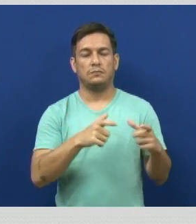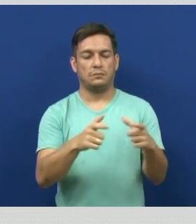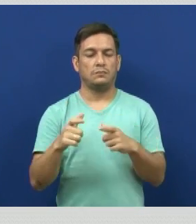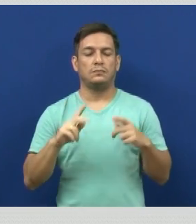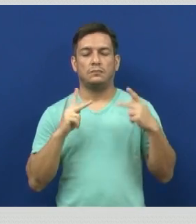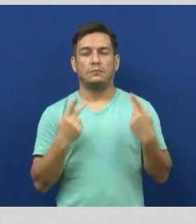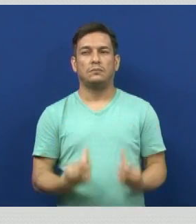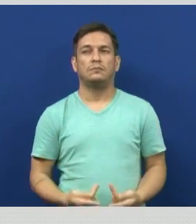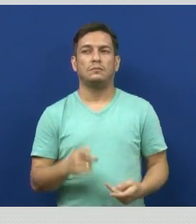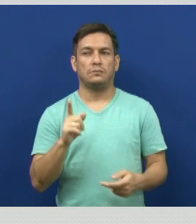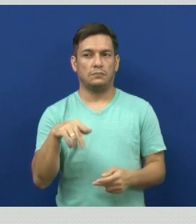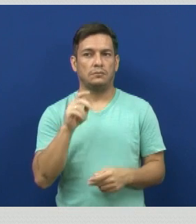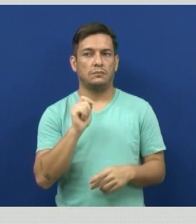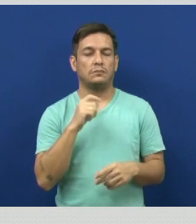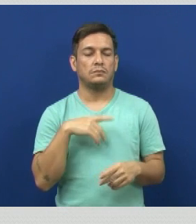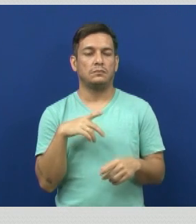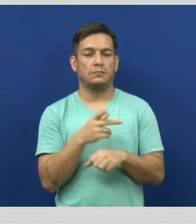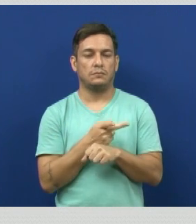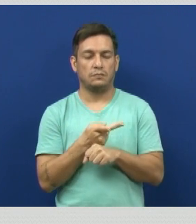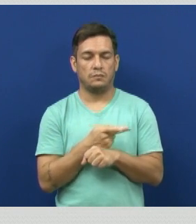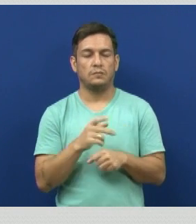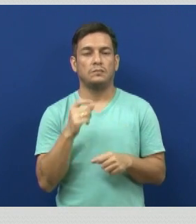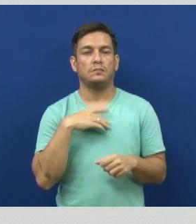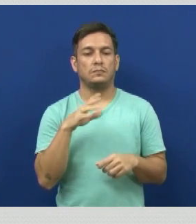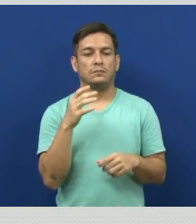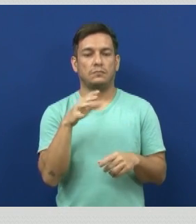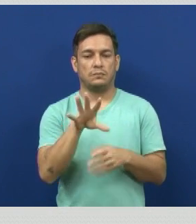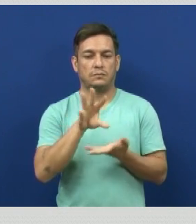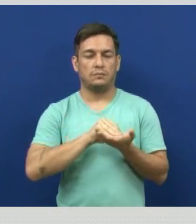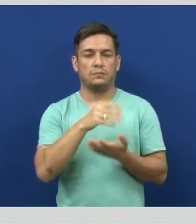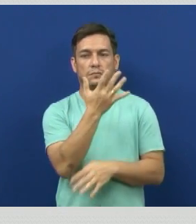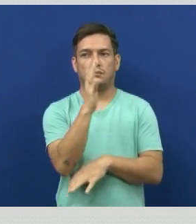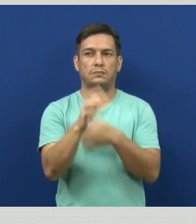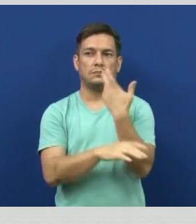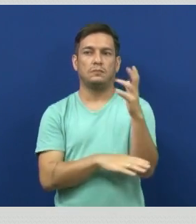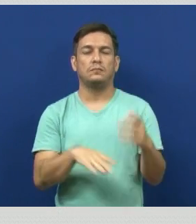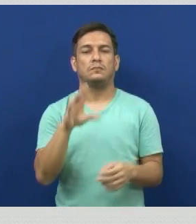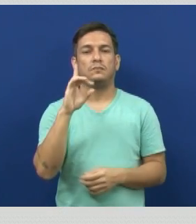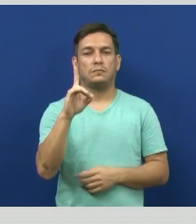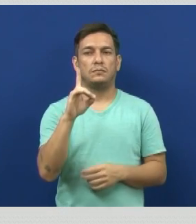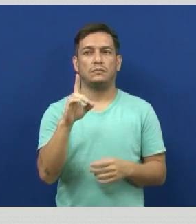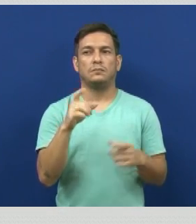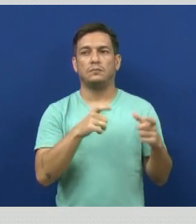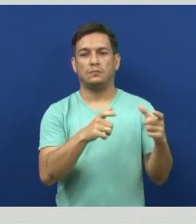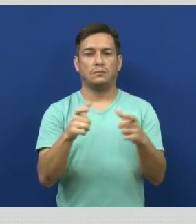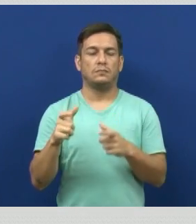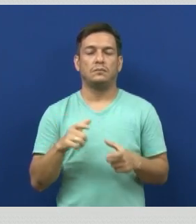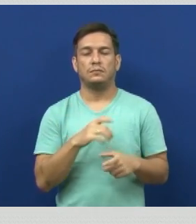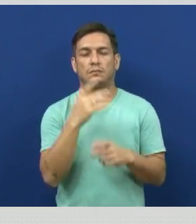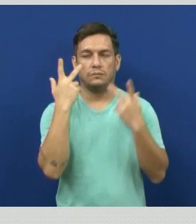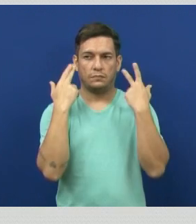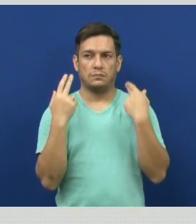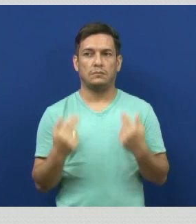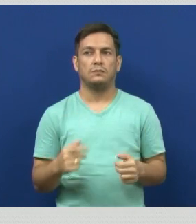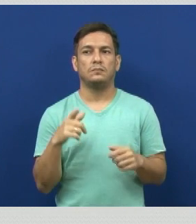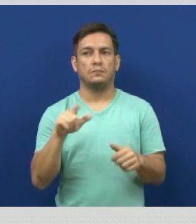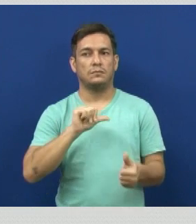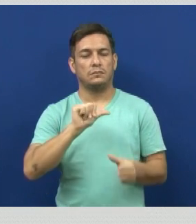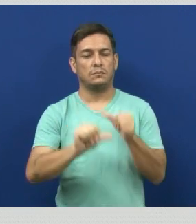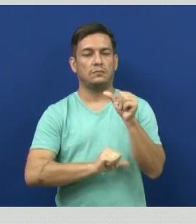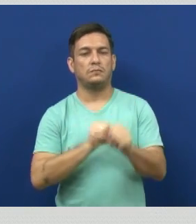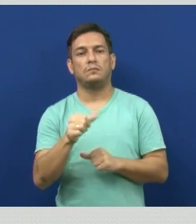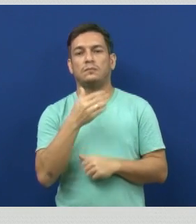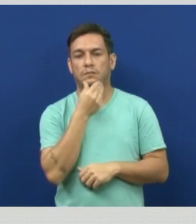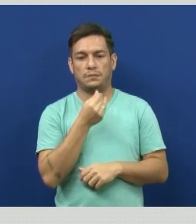ambiente humanizado é o que busca imitar a natureza. E a alternativa B, o ambiente natural é aquele que foi